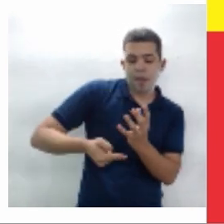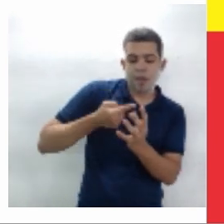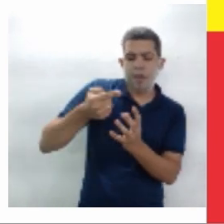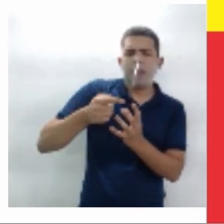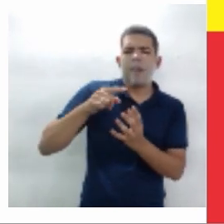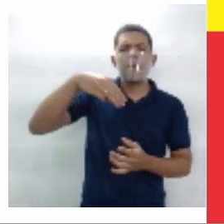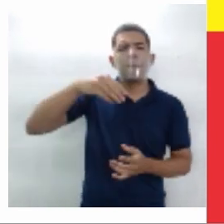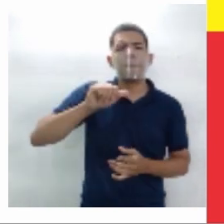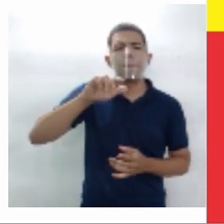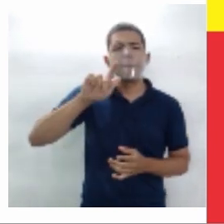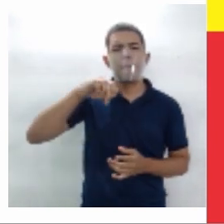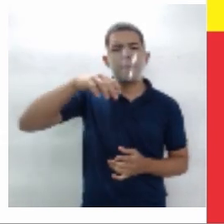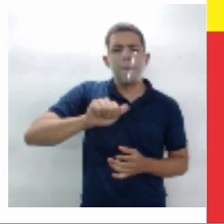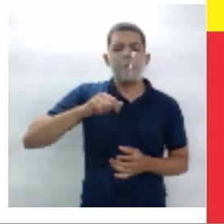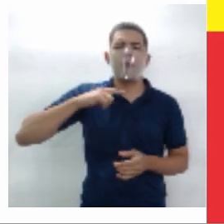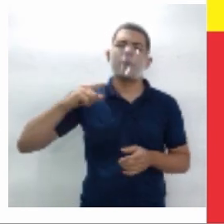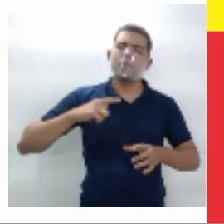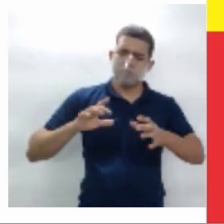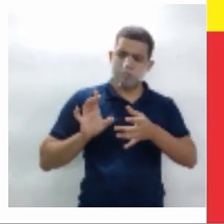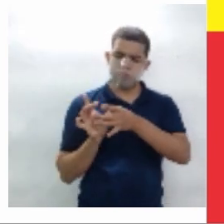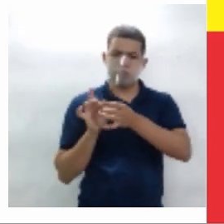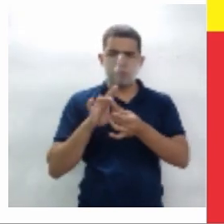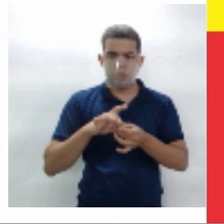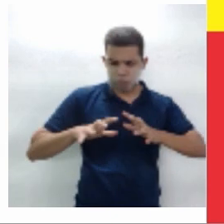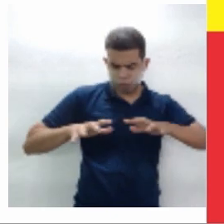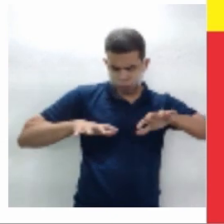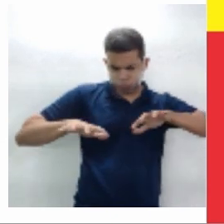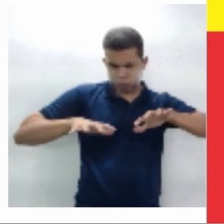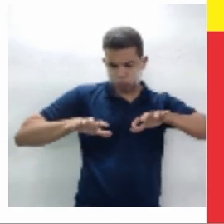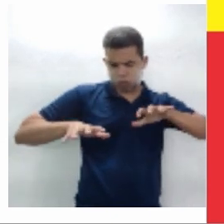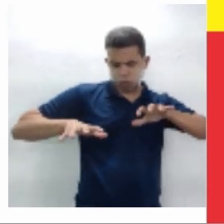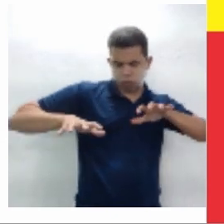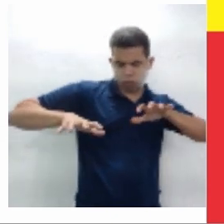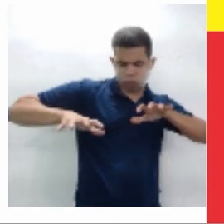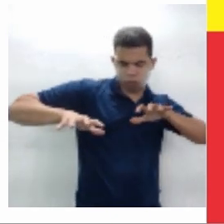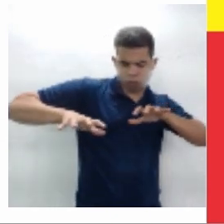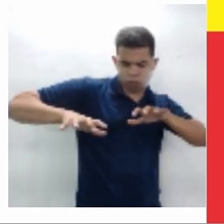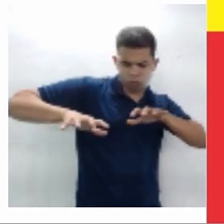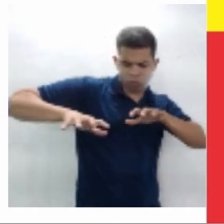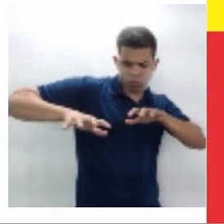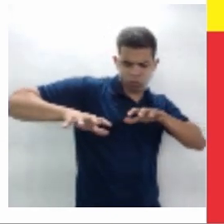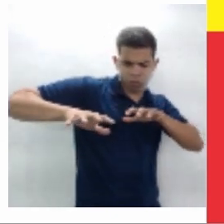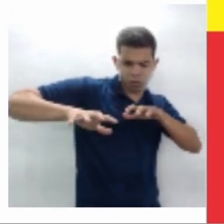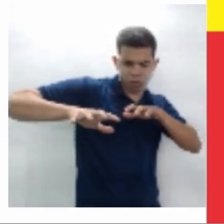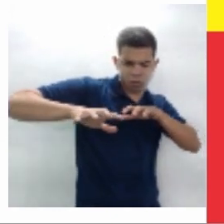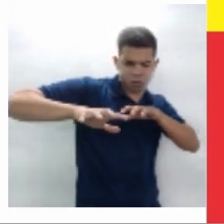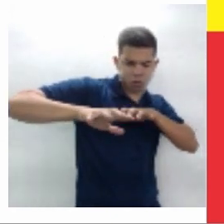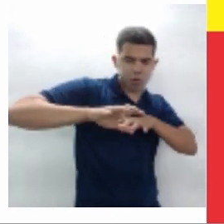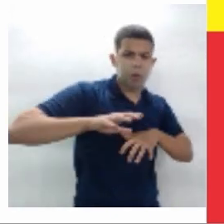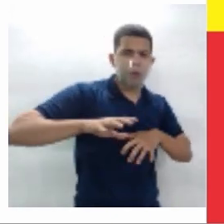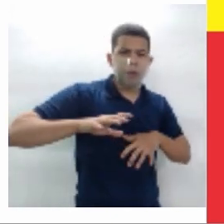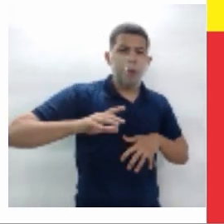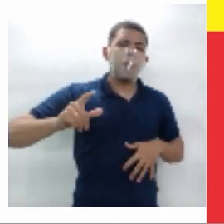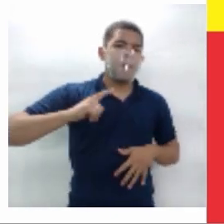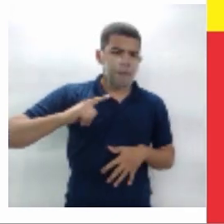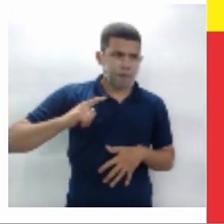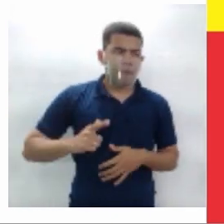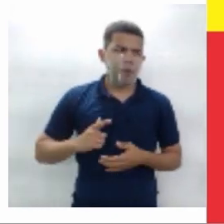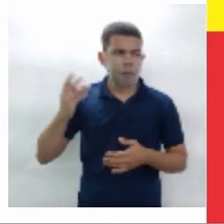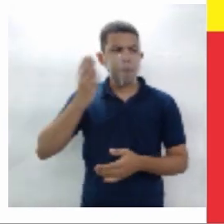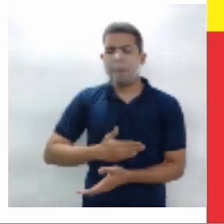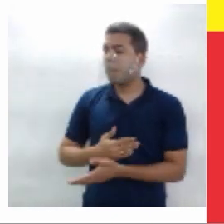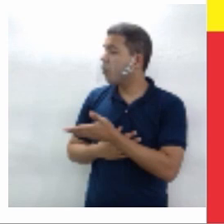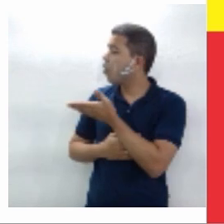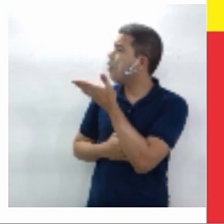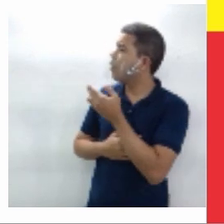massas continentais e oceânicas. Se você observar na telinha, a gente vê aí onde existem